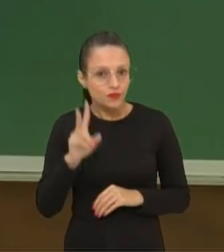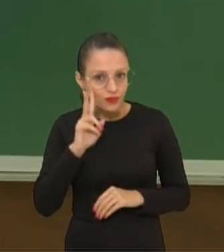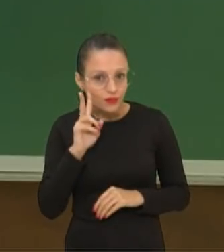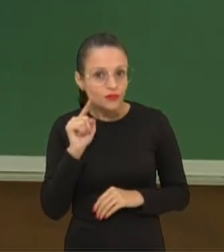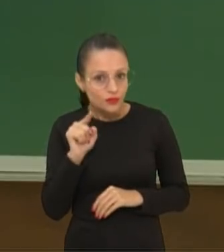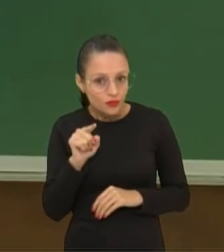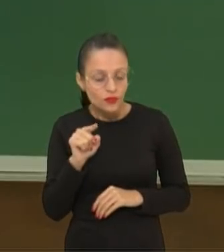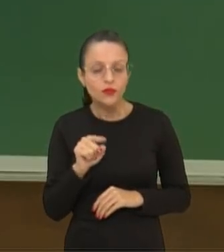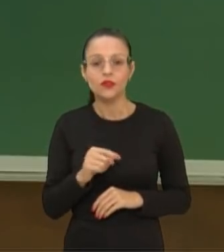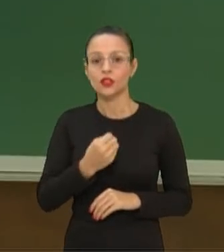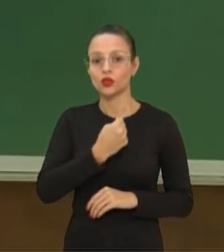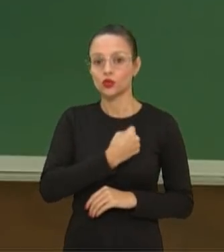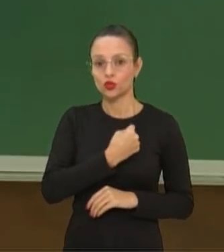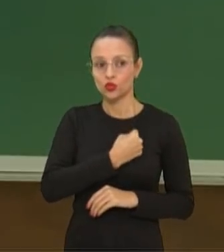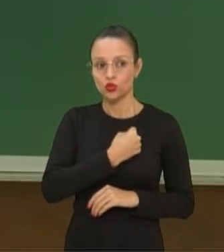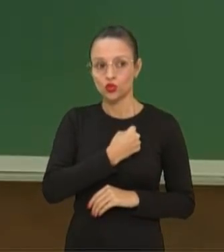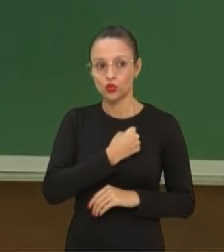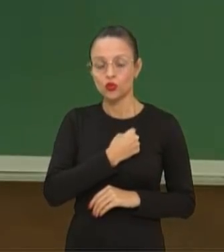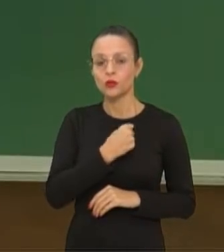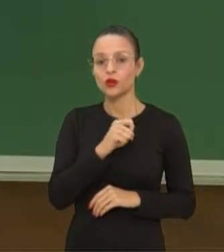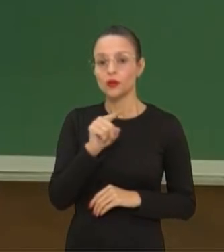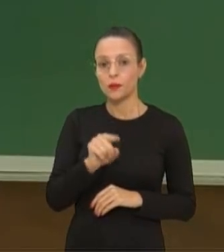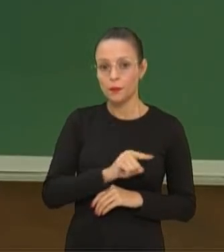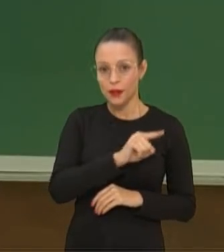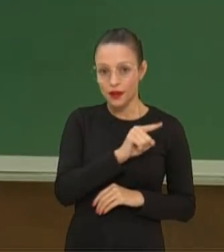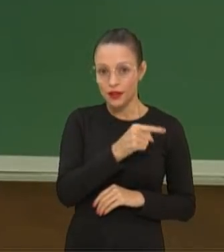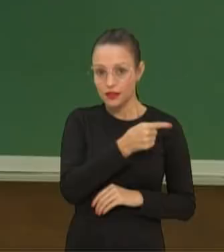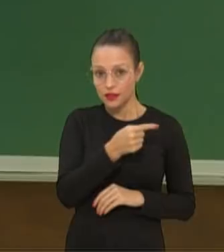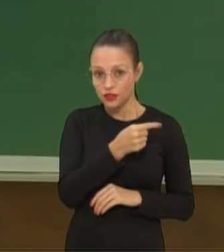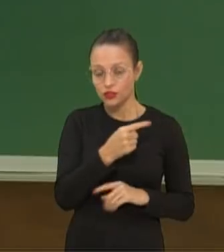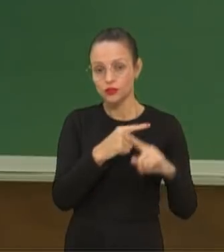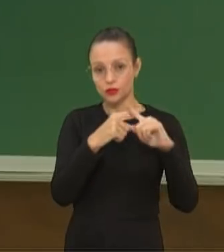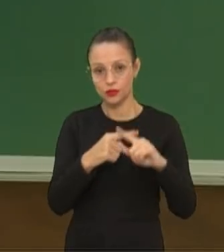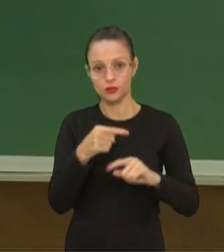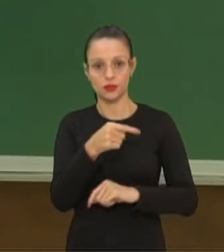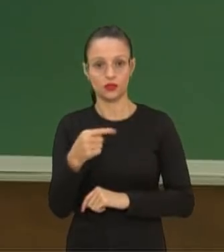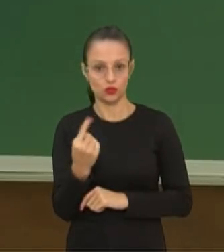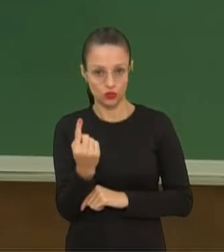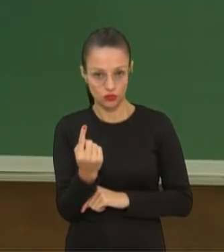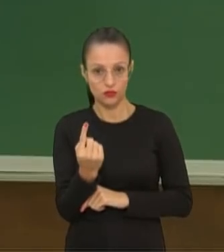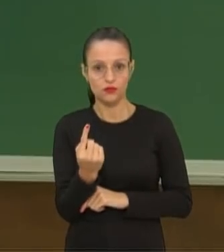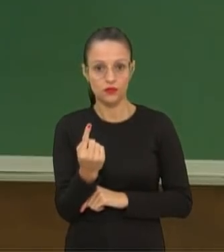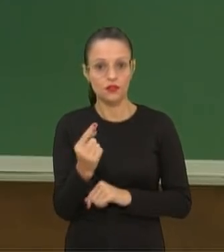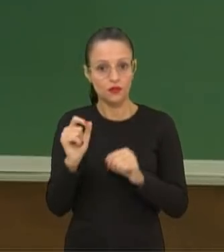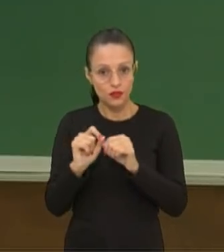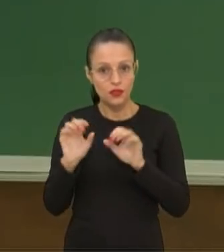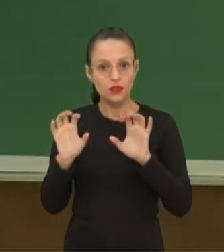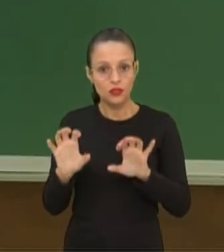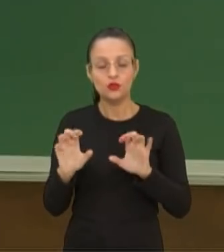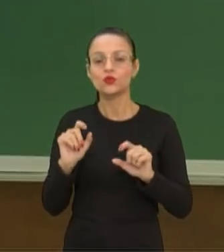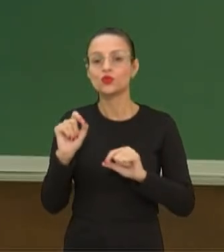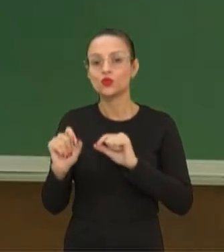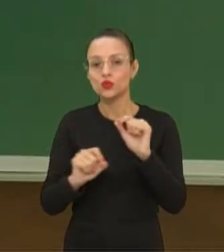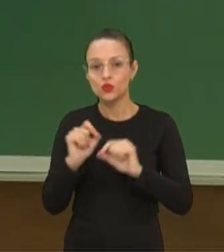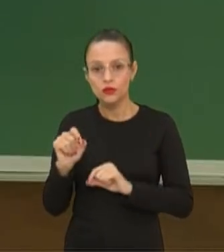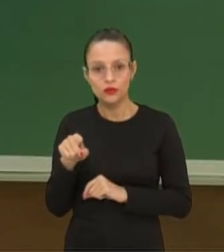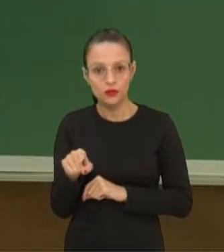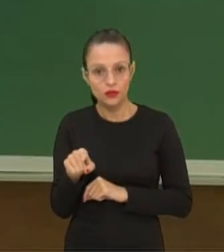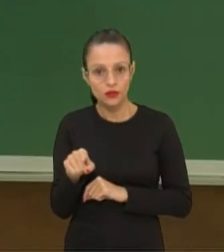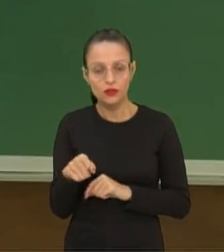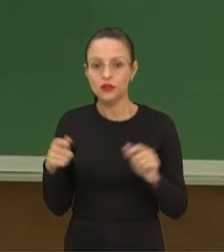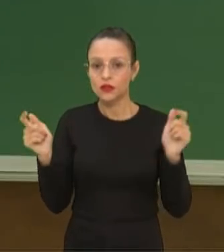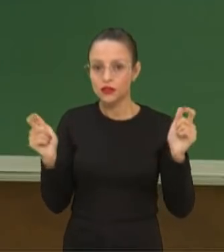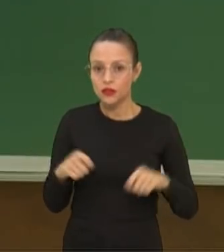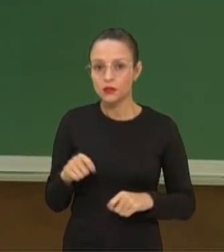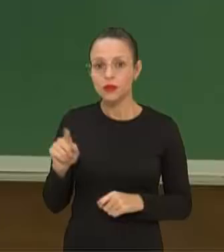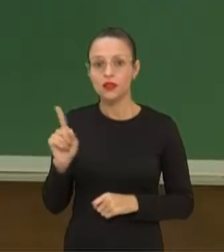disso. Quando o número que está do lado do x é negativo, multiplica a equação por menos 1. Porque se você fizer isso, o que você vai ganhar? a